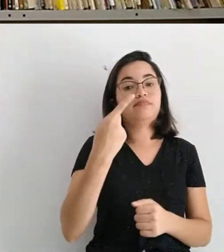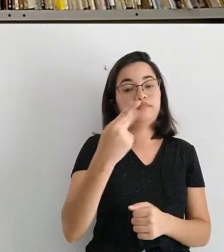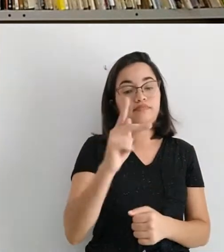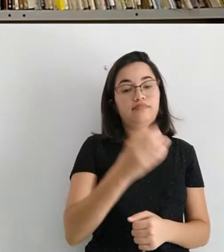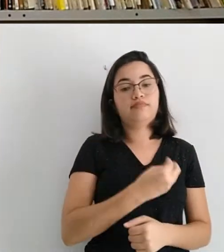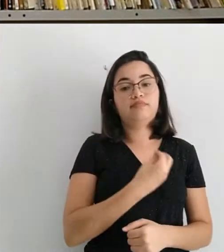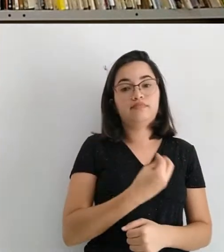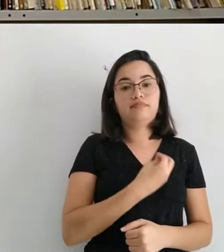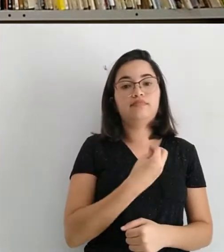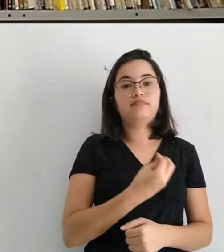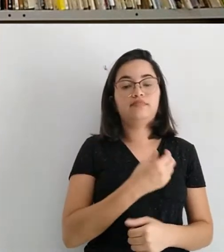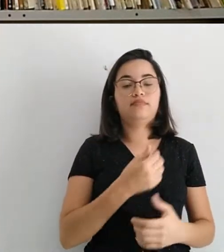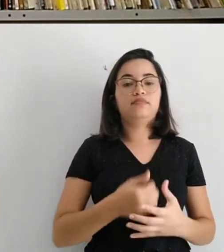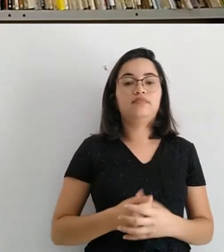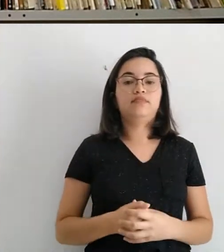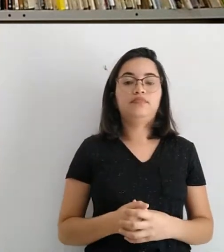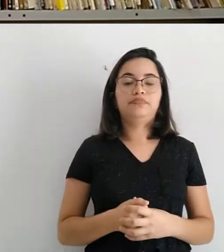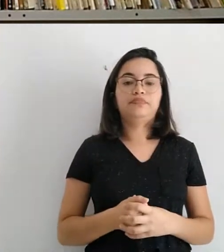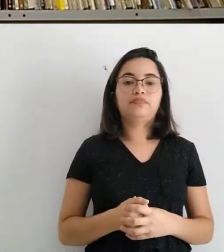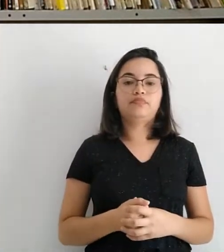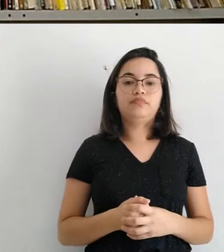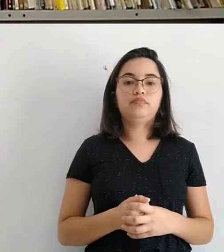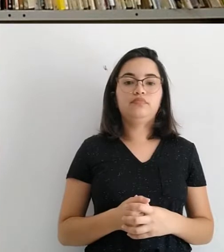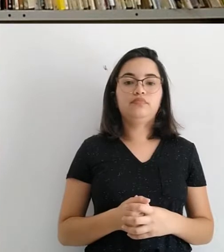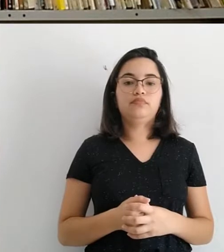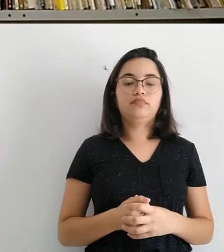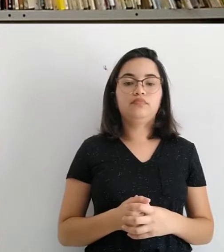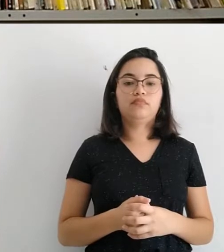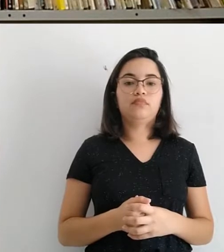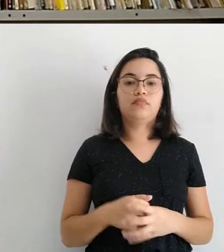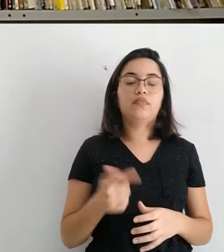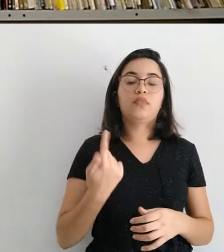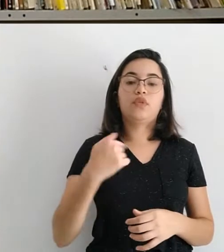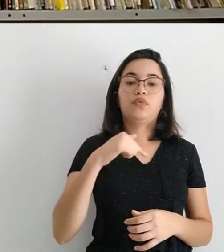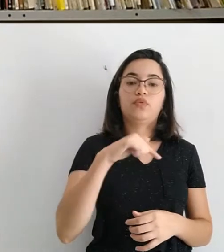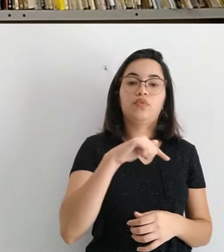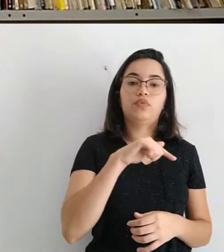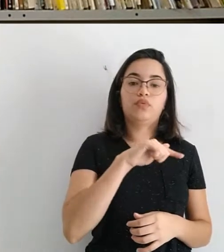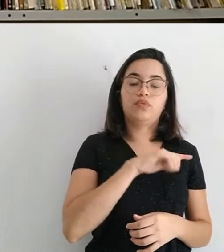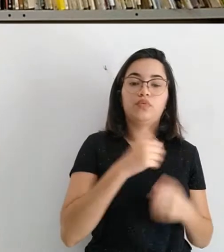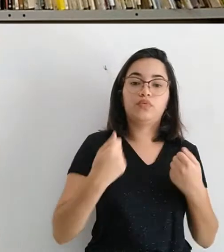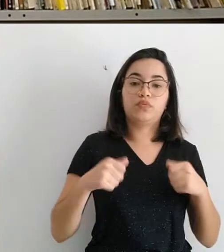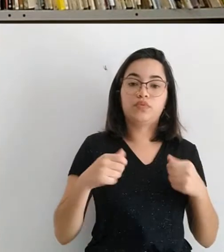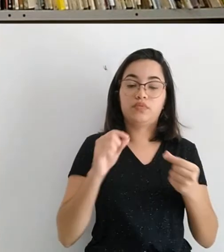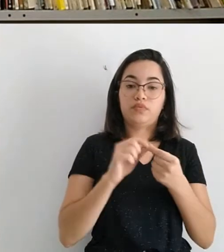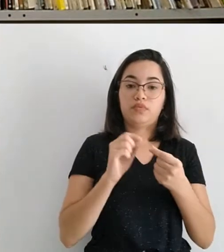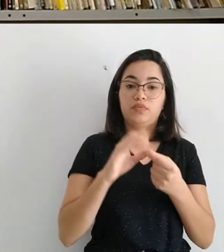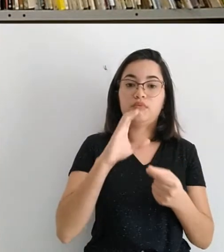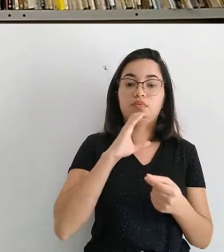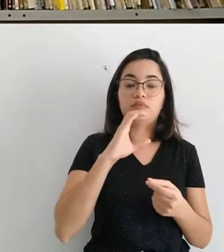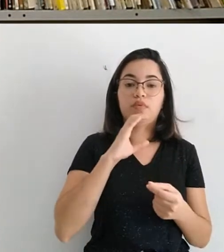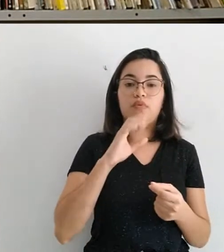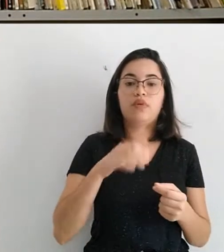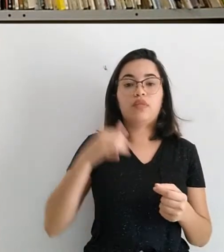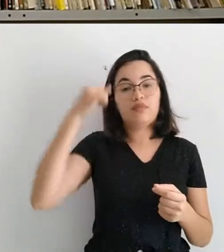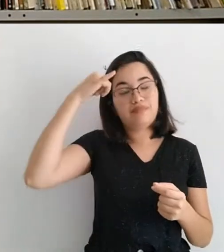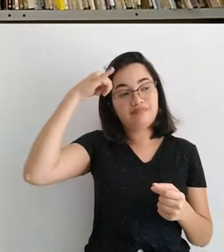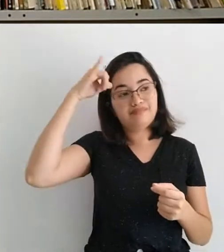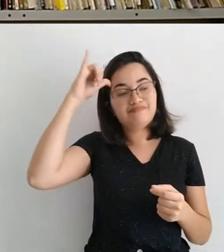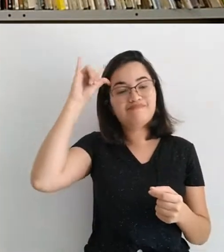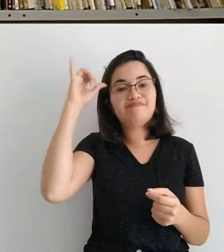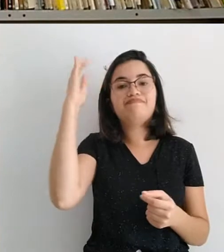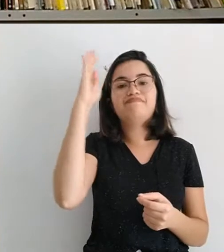sua vida, e que o que nós devemos fazer com esse conhecimento? Evitar